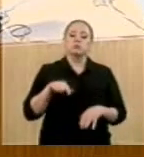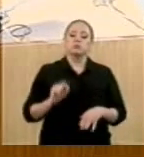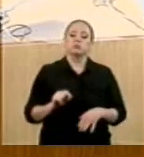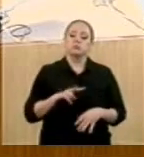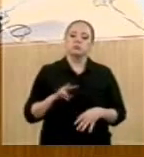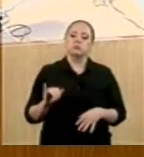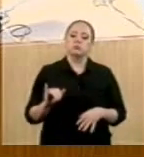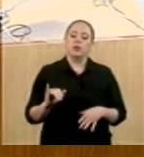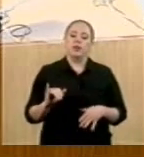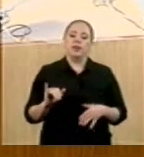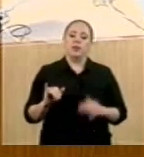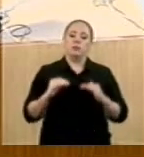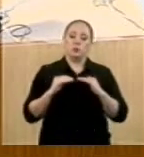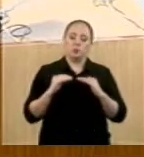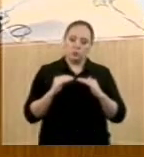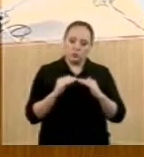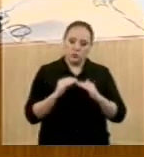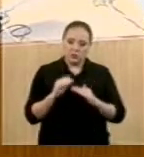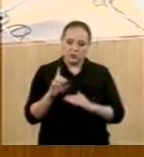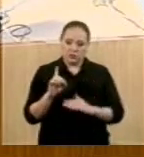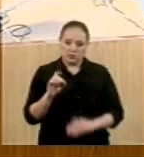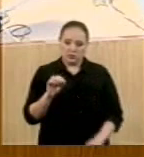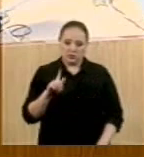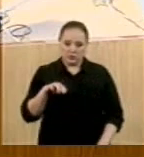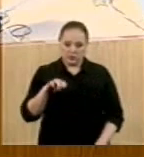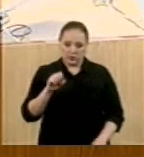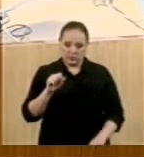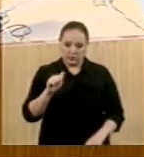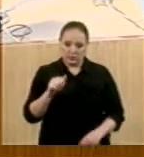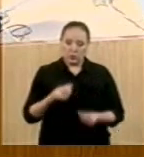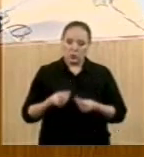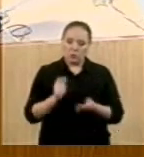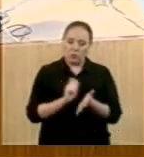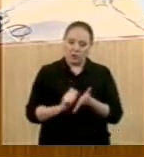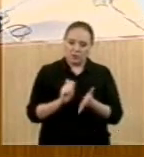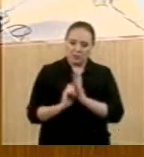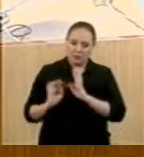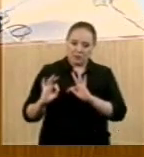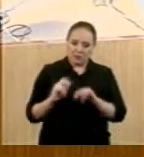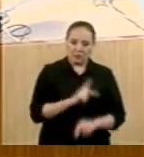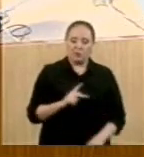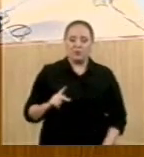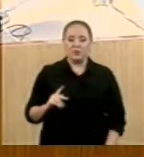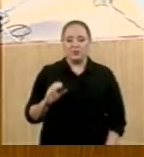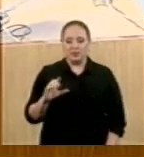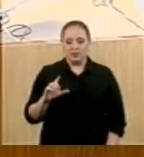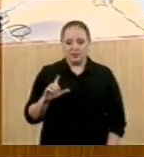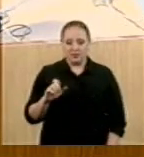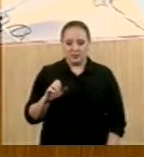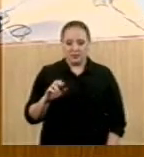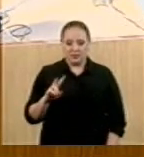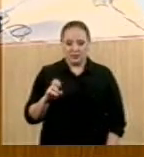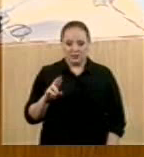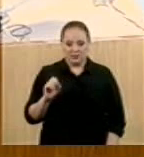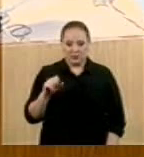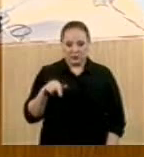emancipatória dogmática constitucional, como escreveu por todos o professor Cleverson Merlin Cleve. No